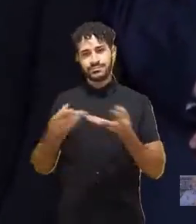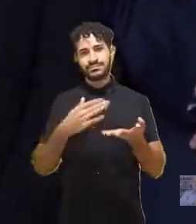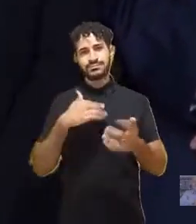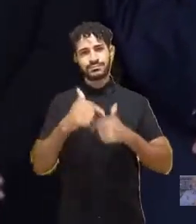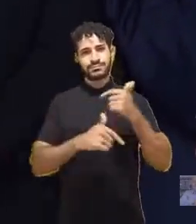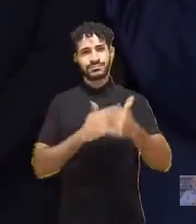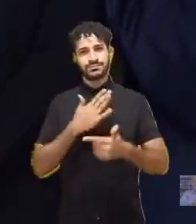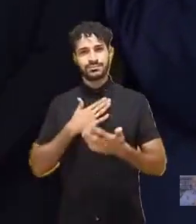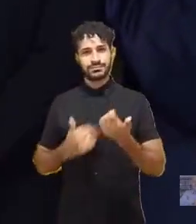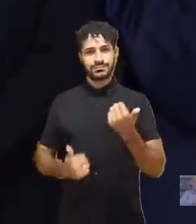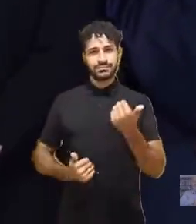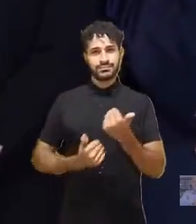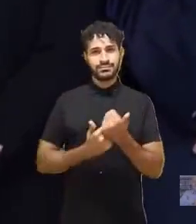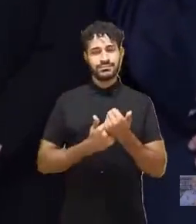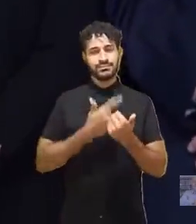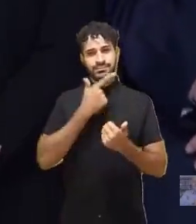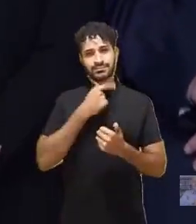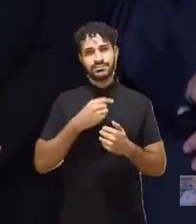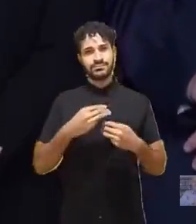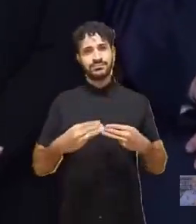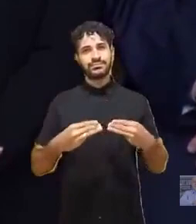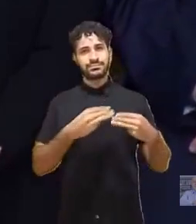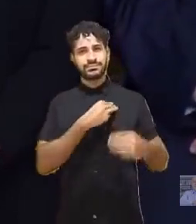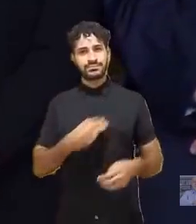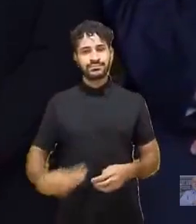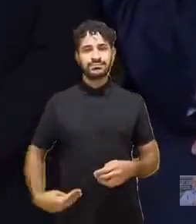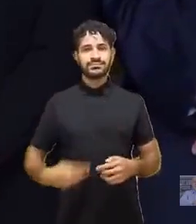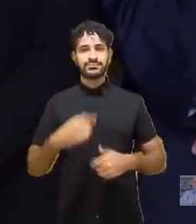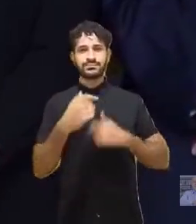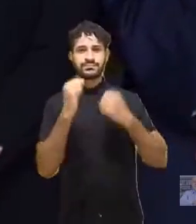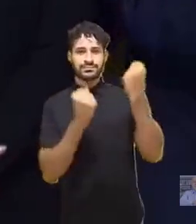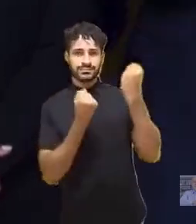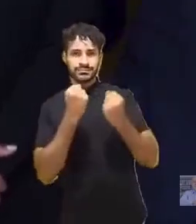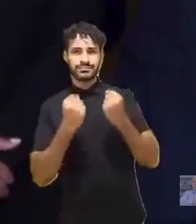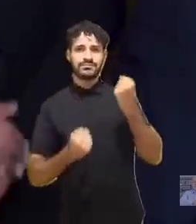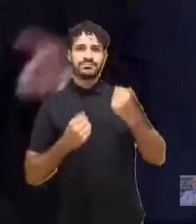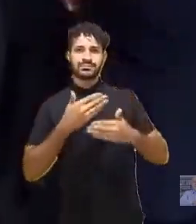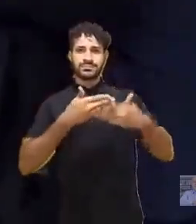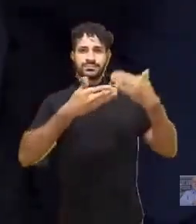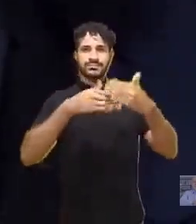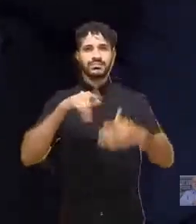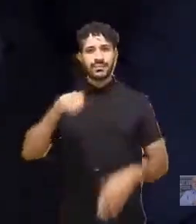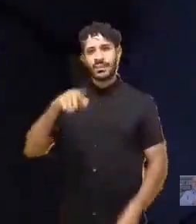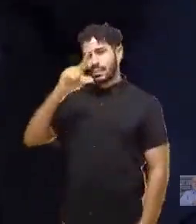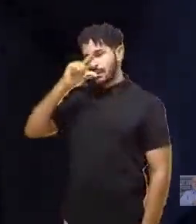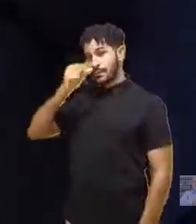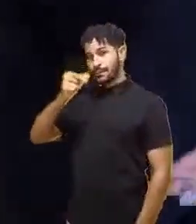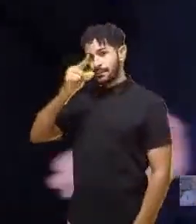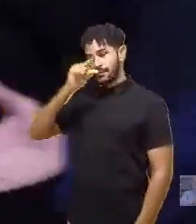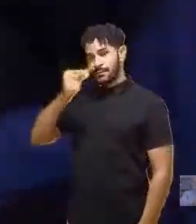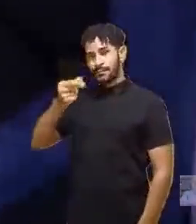e o ministro da indústria comércio será o copeiro Geraldo Alckmin